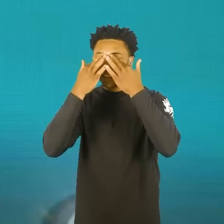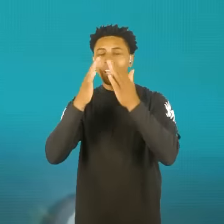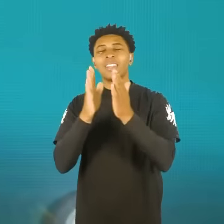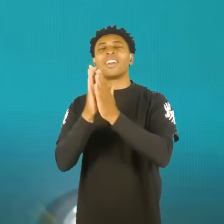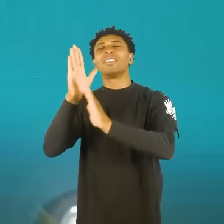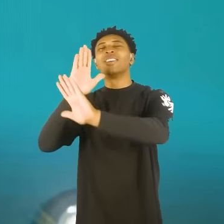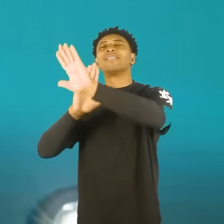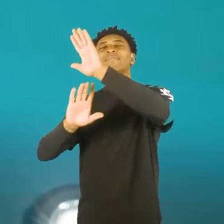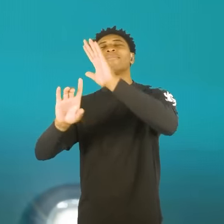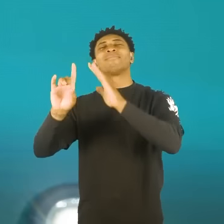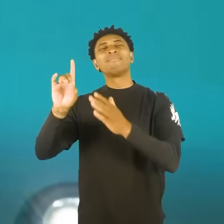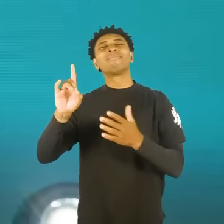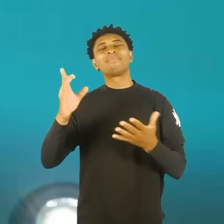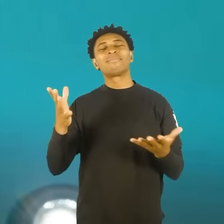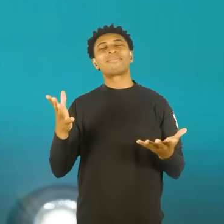adorador,